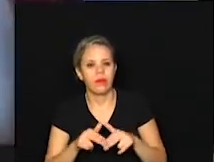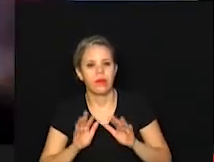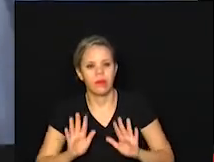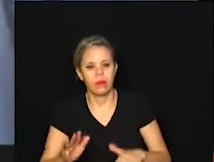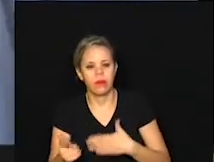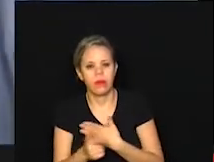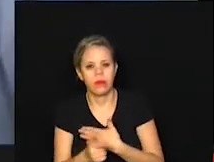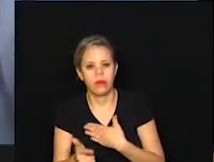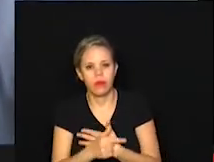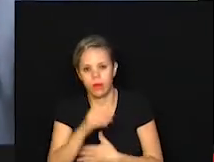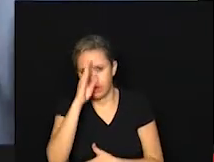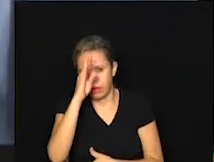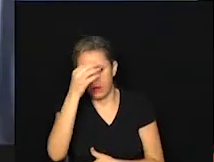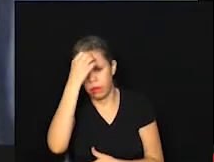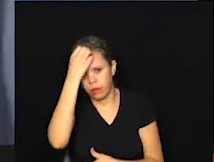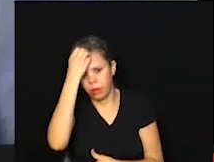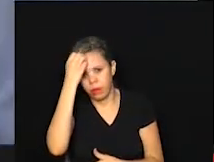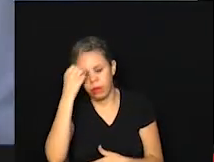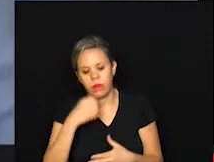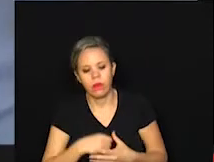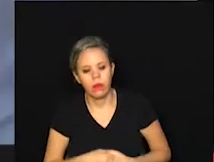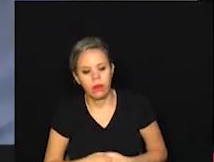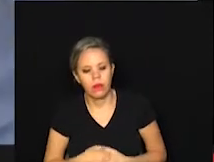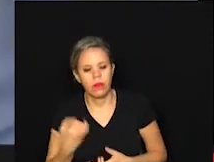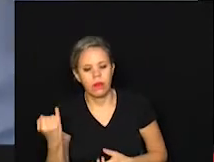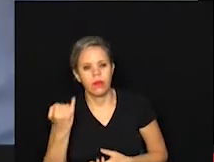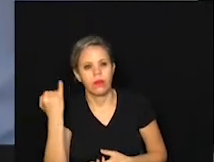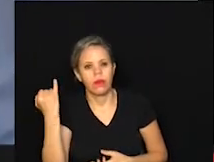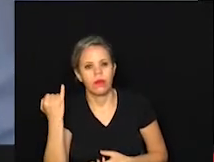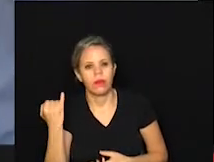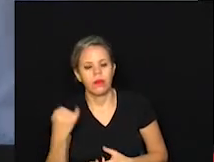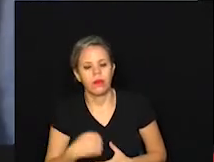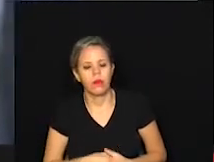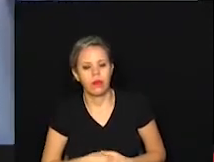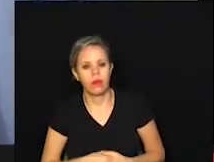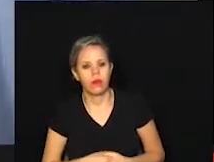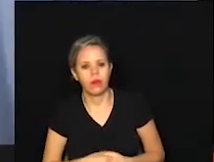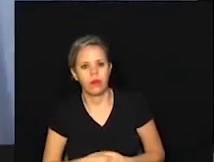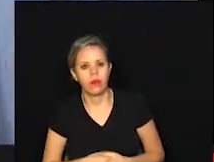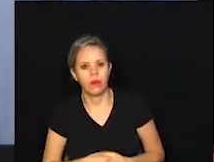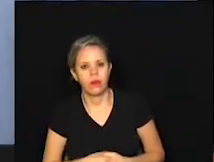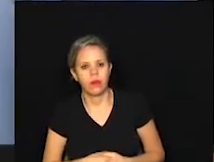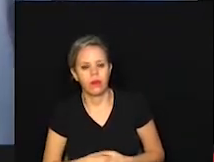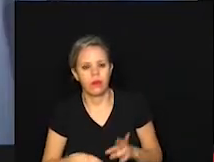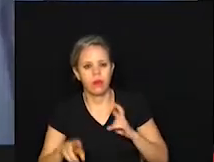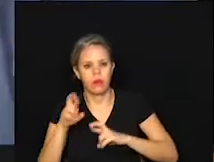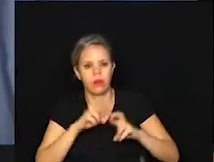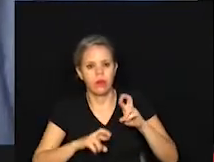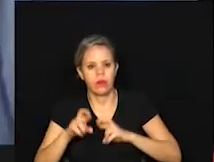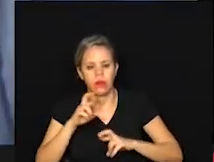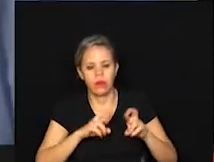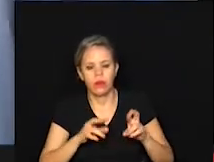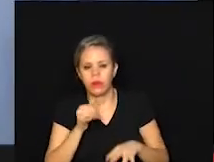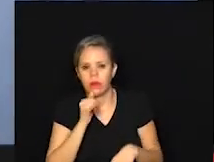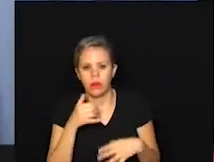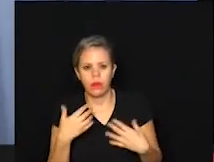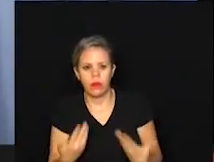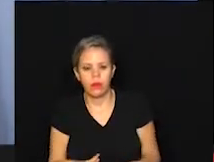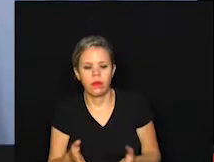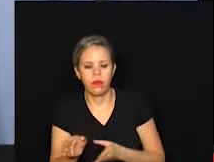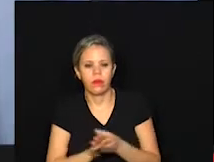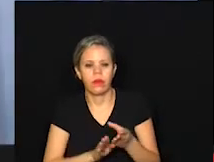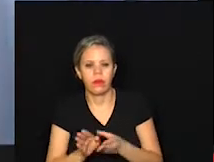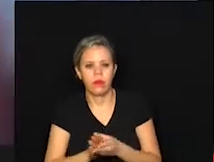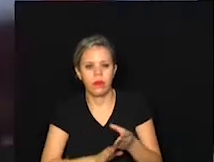papel fundamental e importante nisso é essa fiscalização do